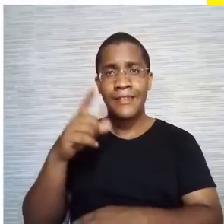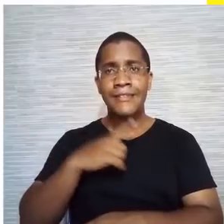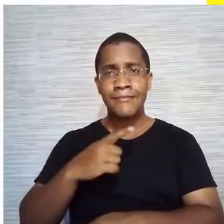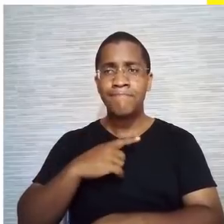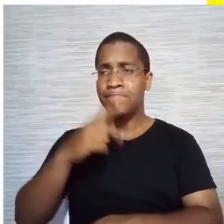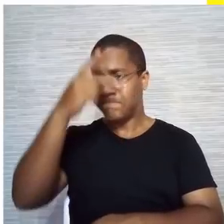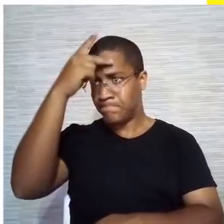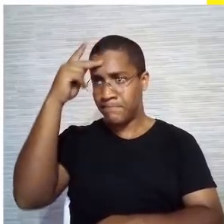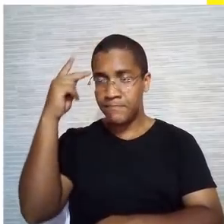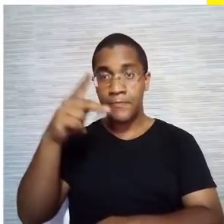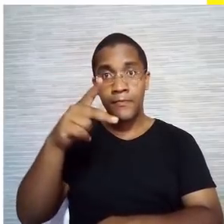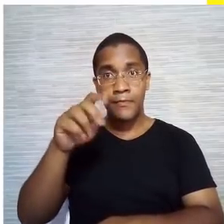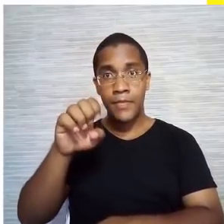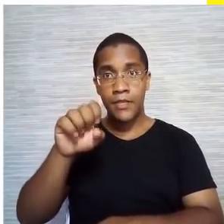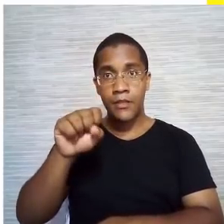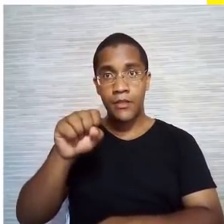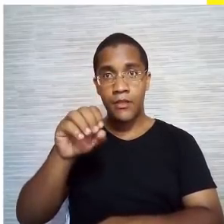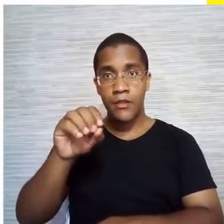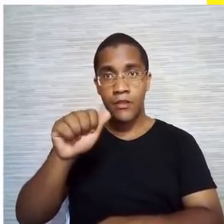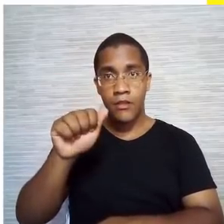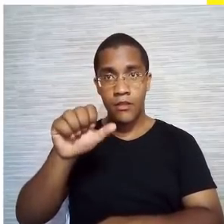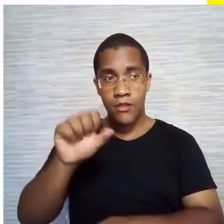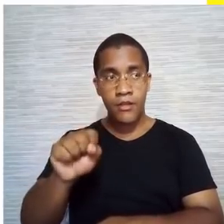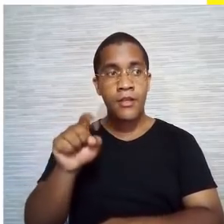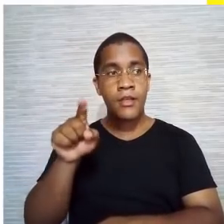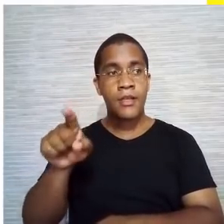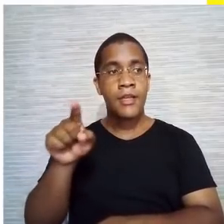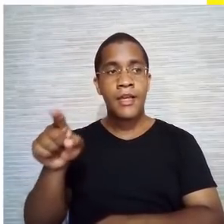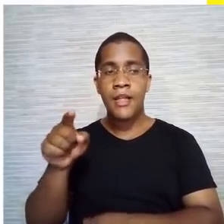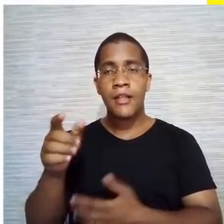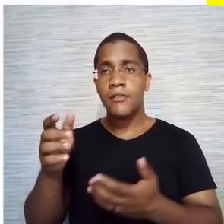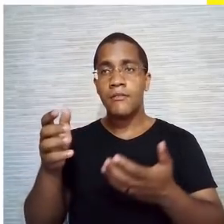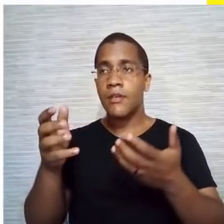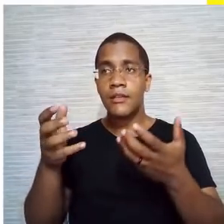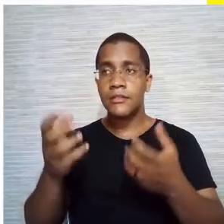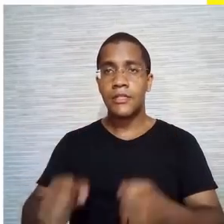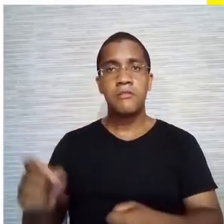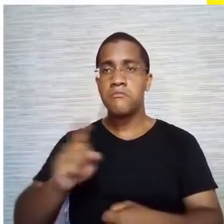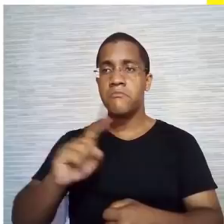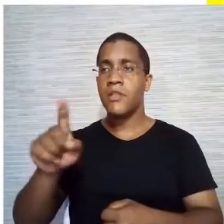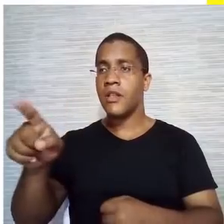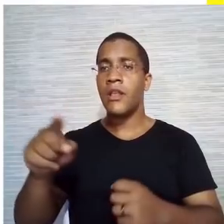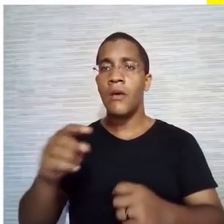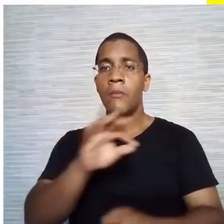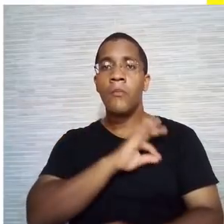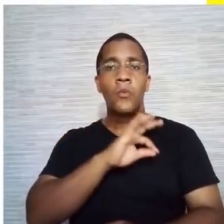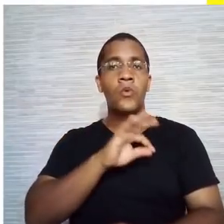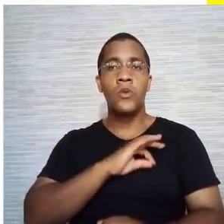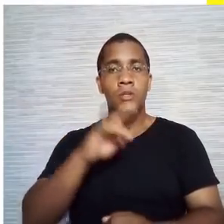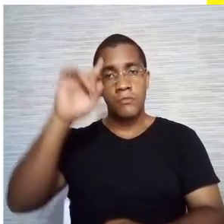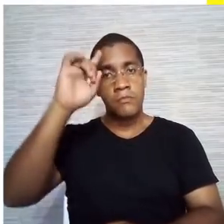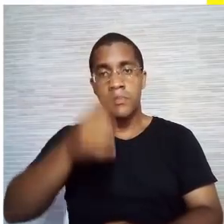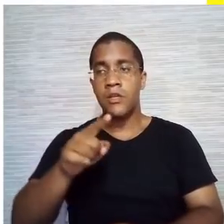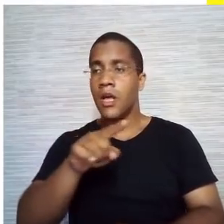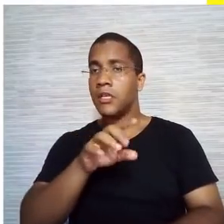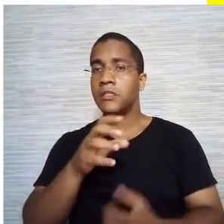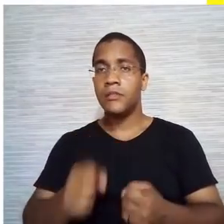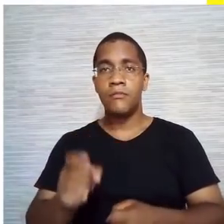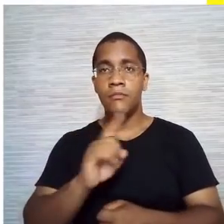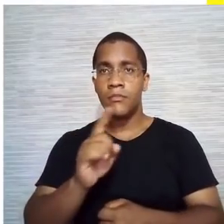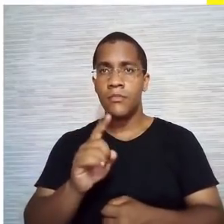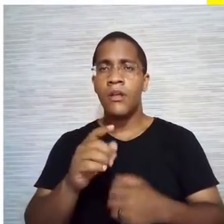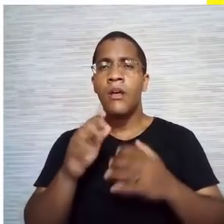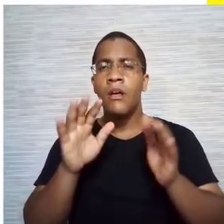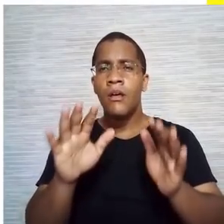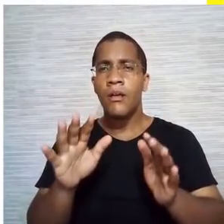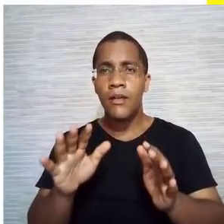pessoas que se negam a atender o pedido de um policial. Então, ao elaborar um texto,